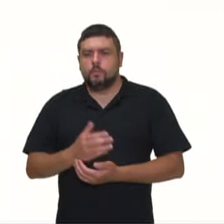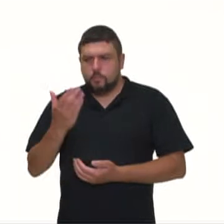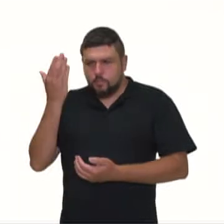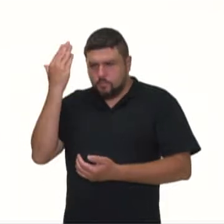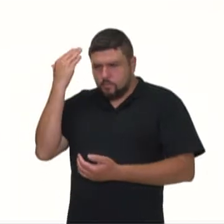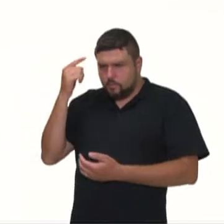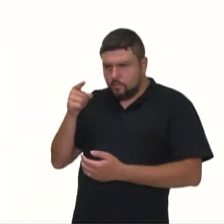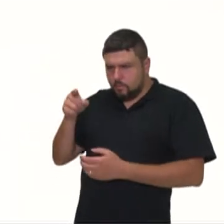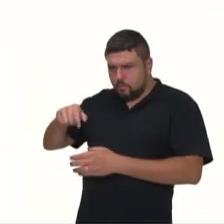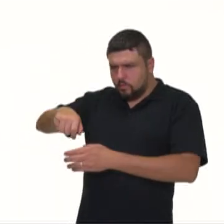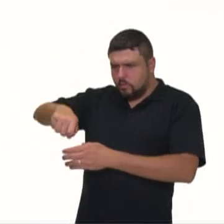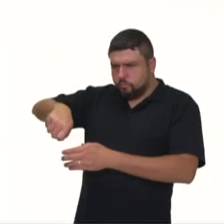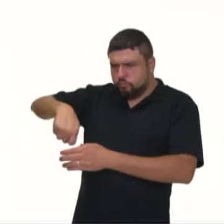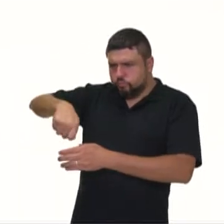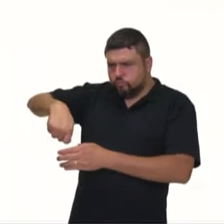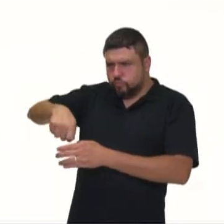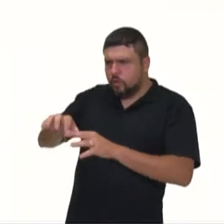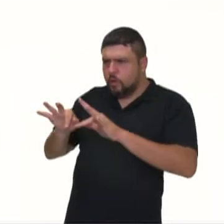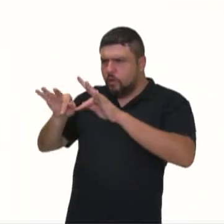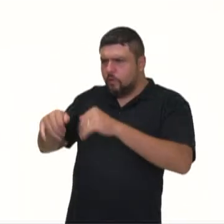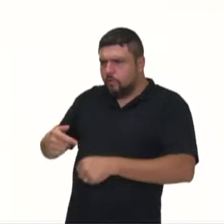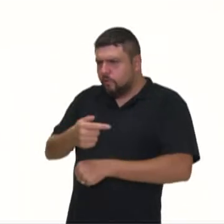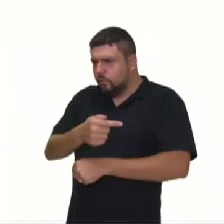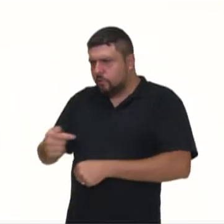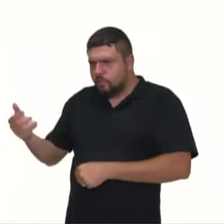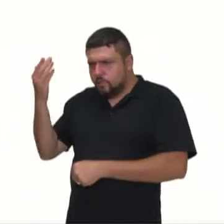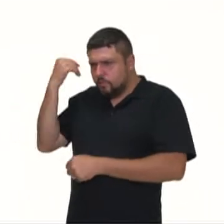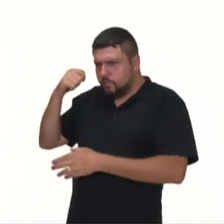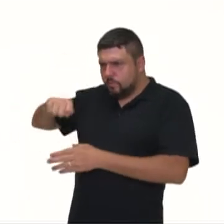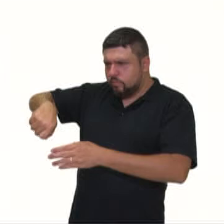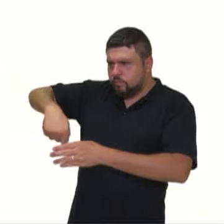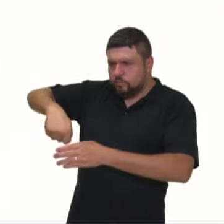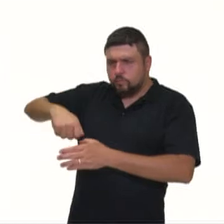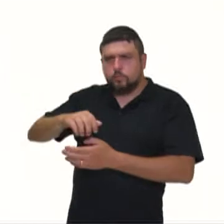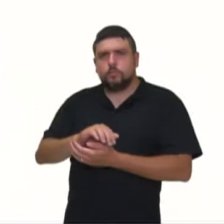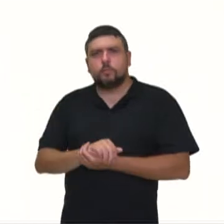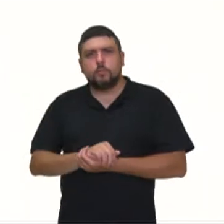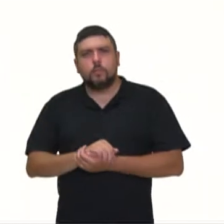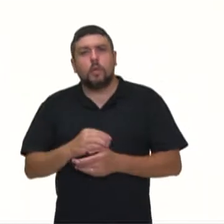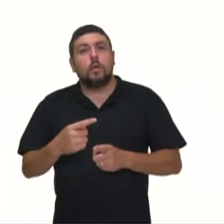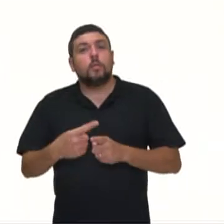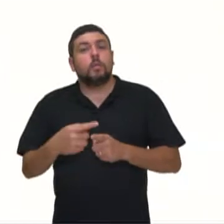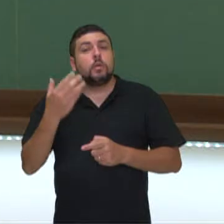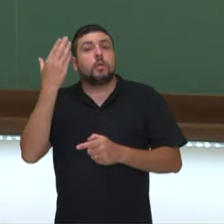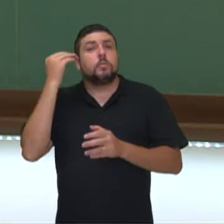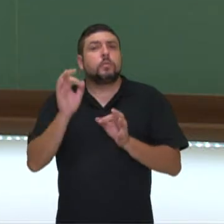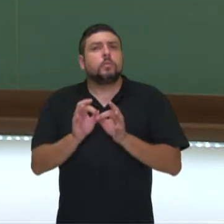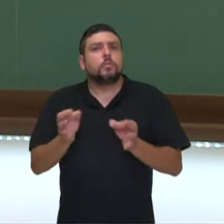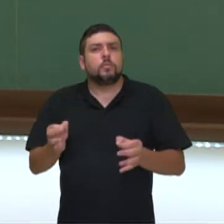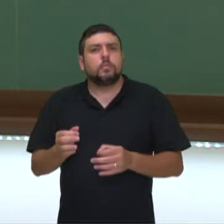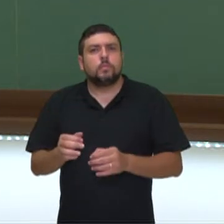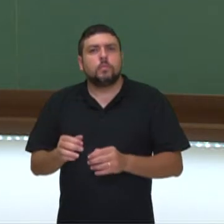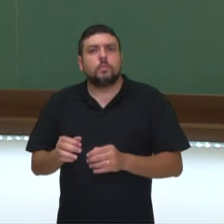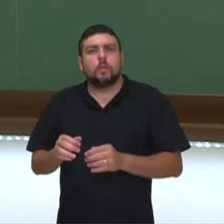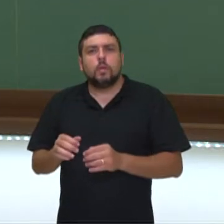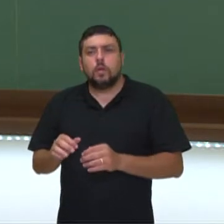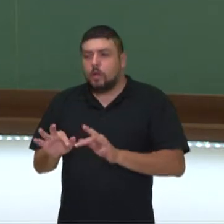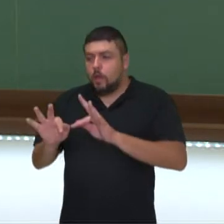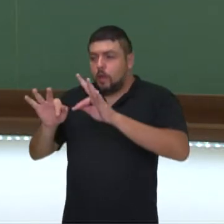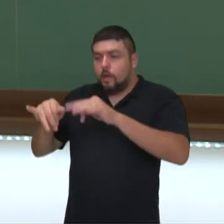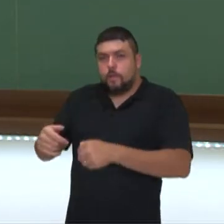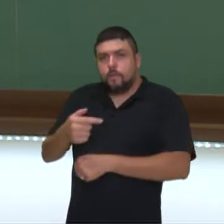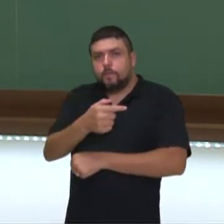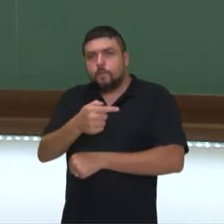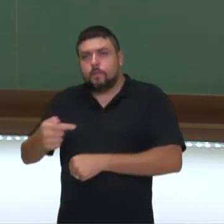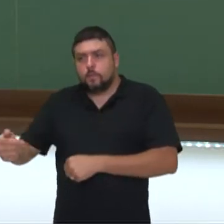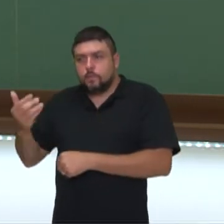semana passado? Por que aqui nós utilizamos o passado simples? Nós temos aqui, last weekend, fim de semana passado, ou